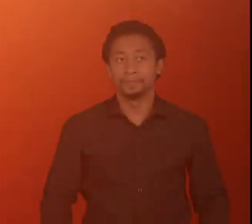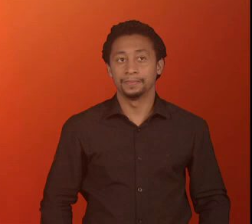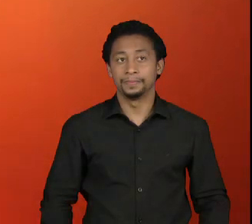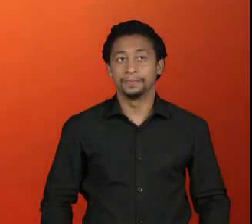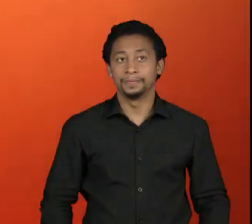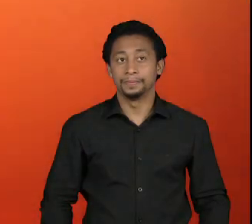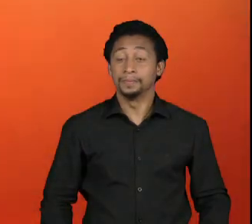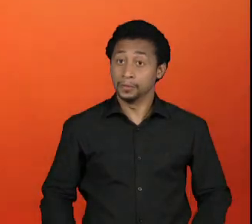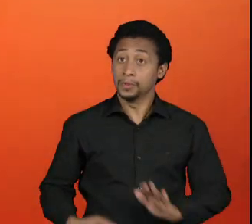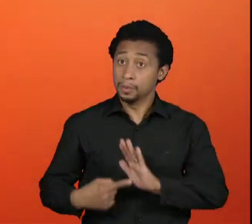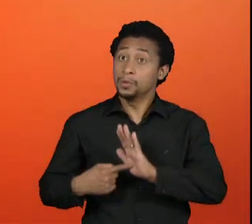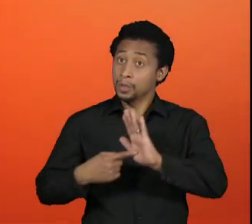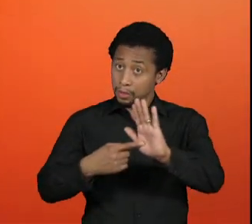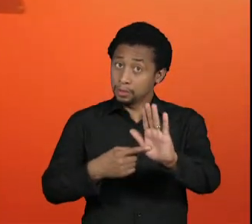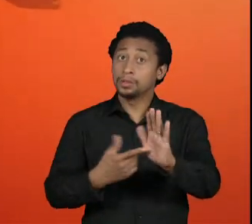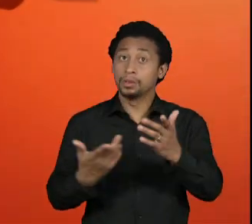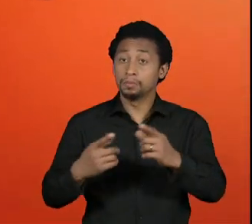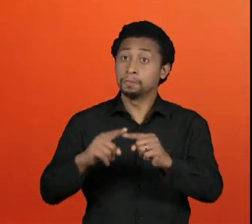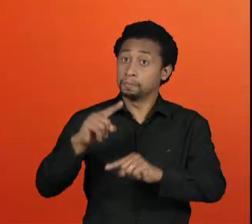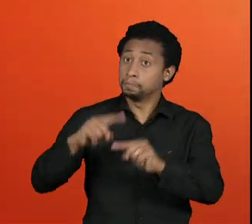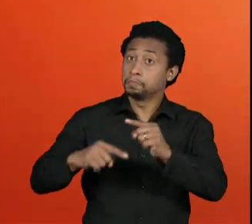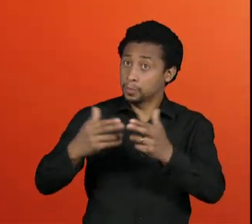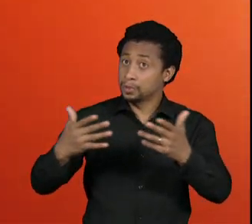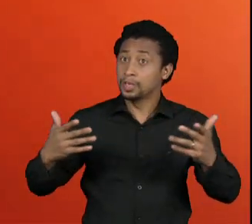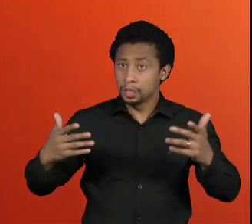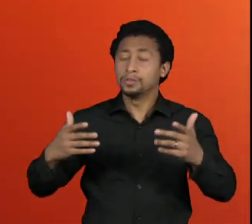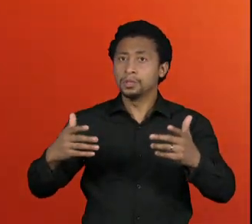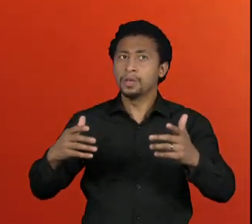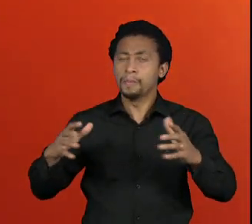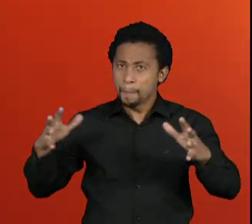São, via de regra, objetos de tortura.